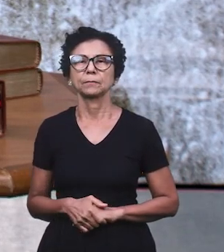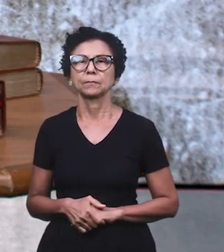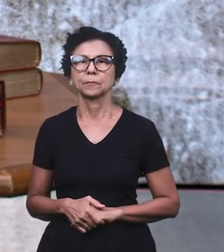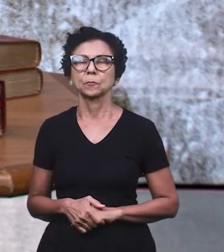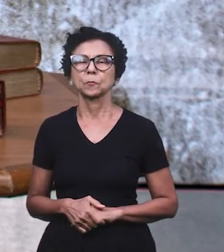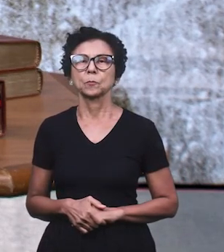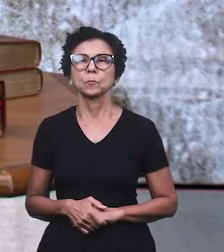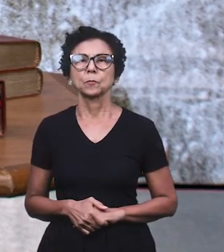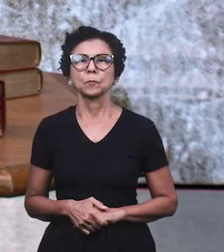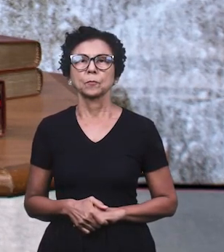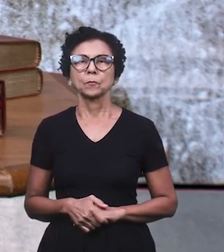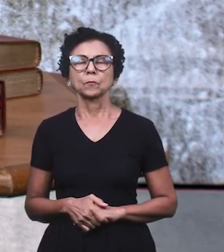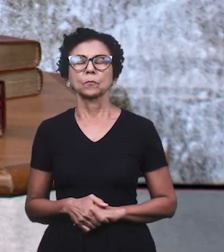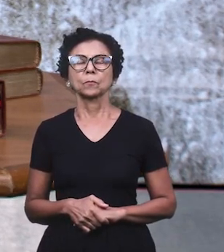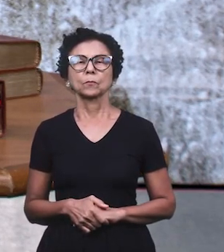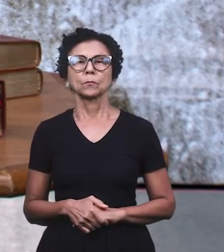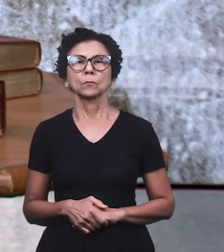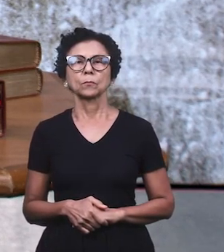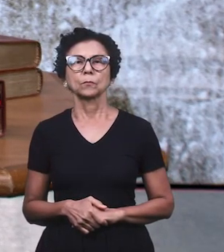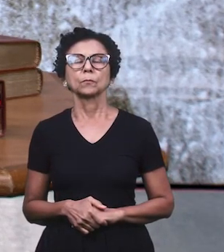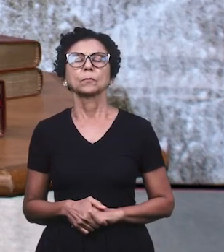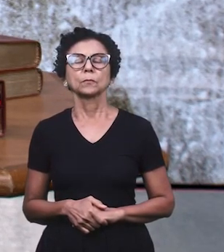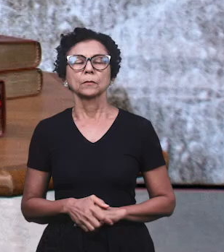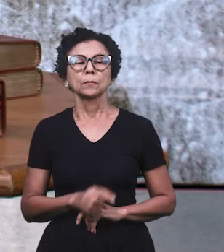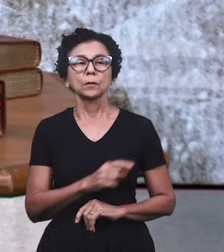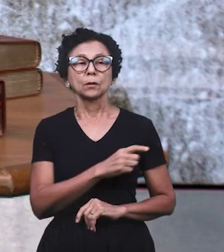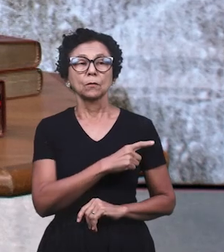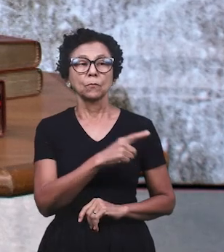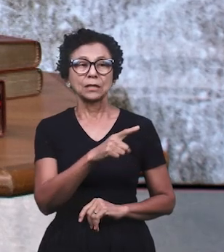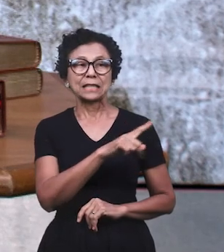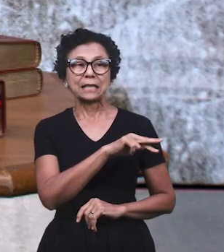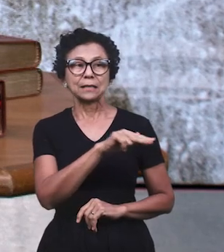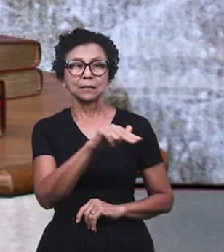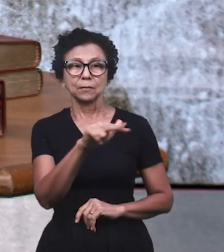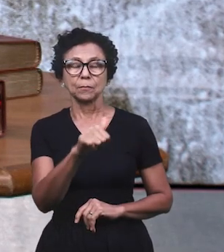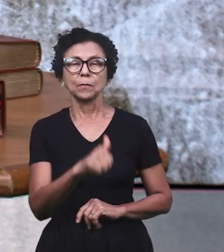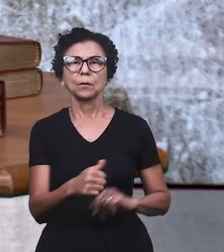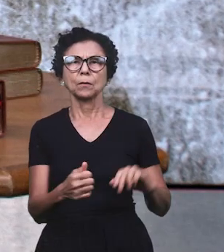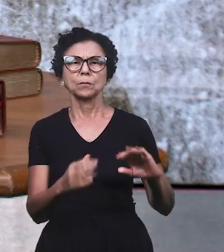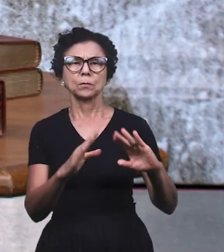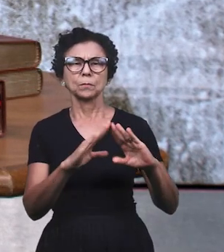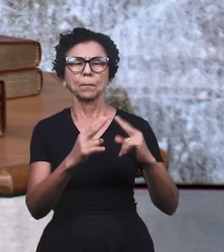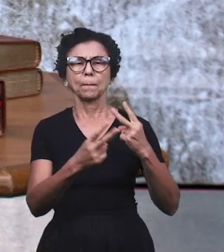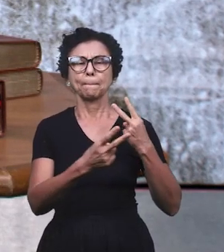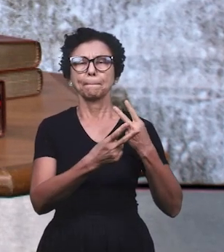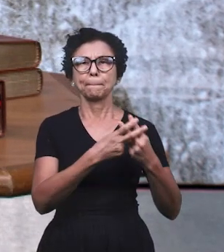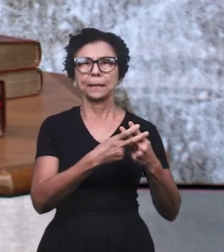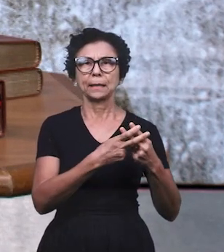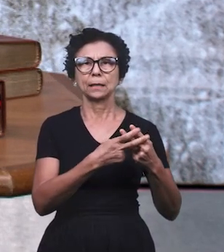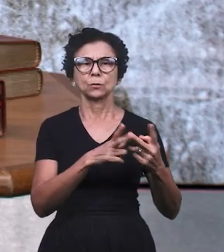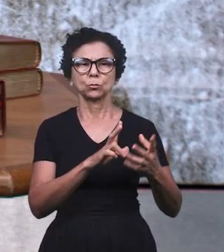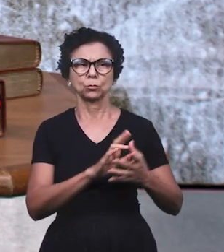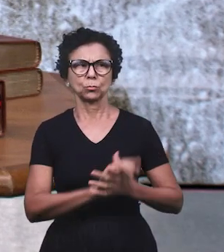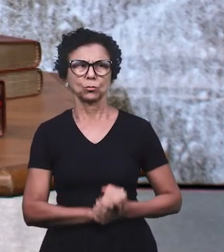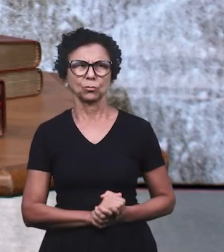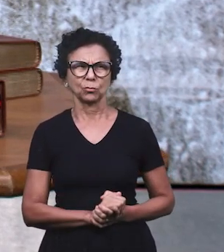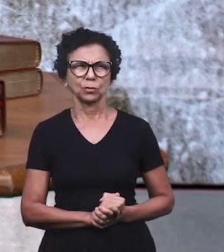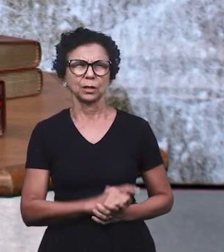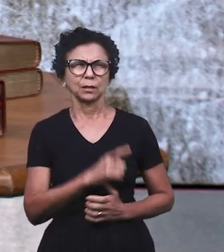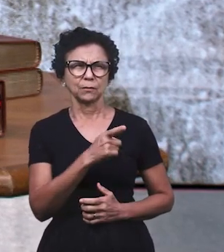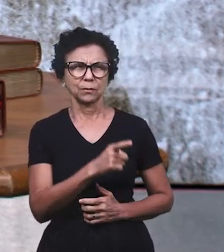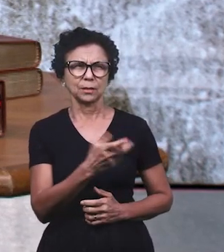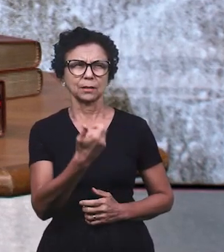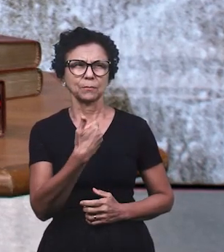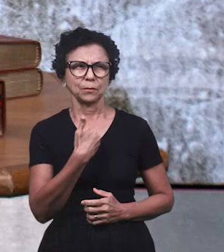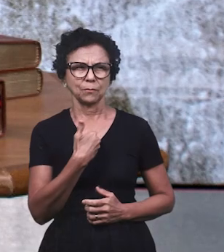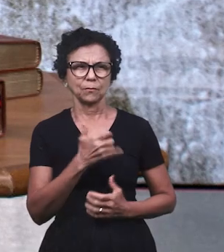vossos irmãos preso na casa de vossa prisão, e vós ide, levai trigo para a fome de vossa casa,